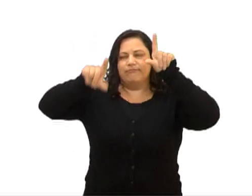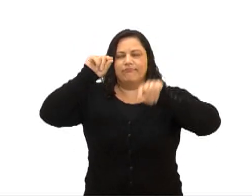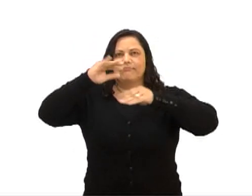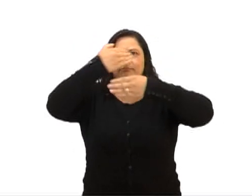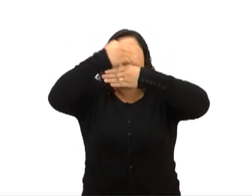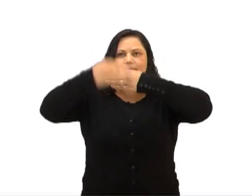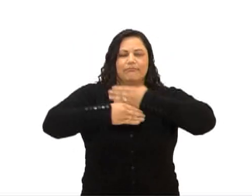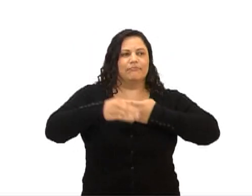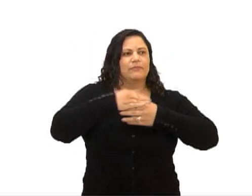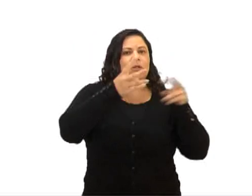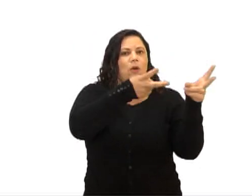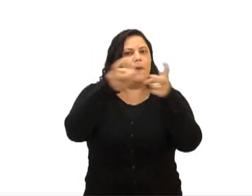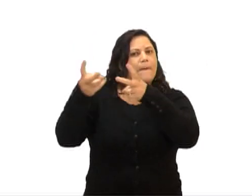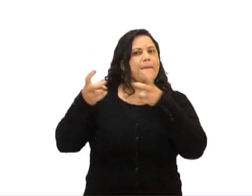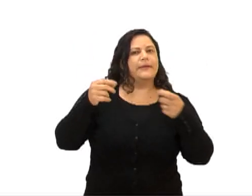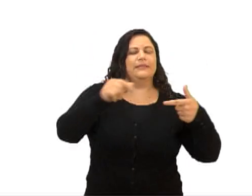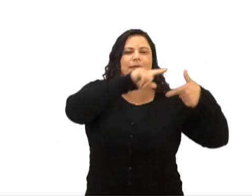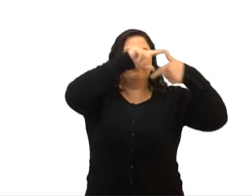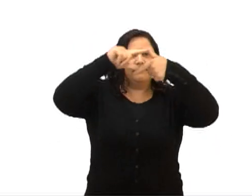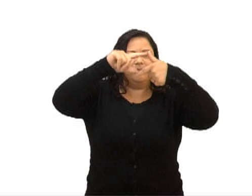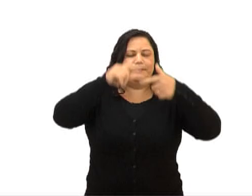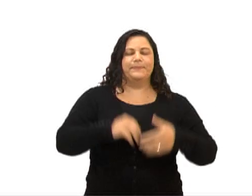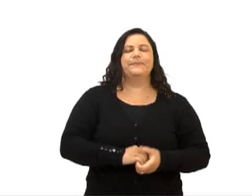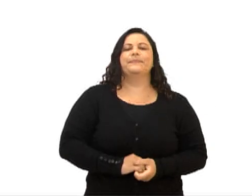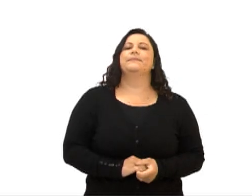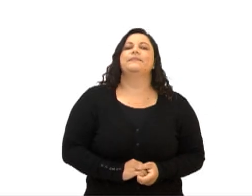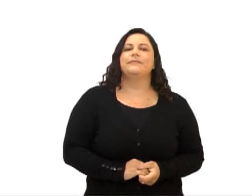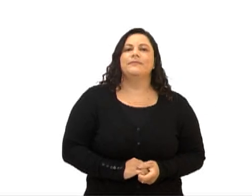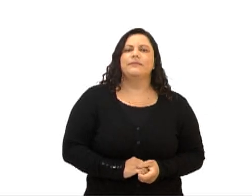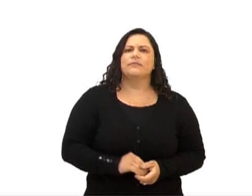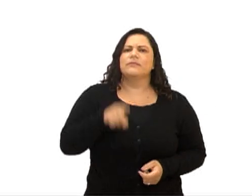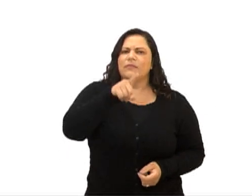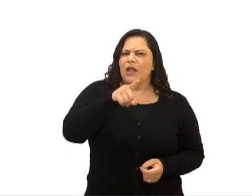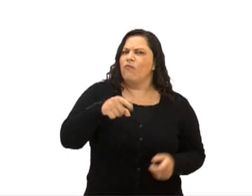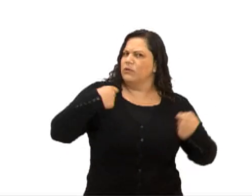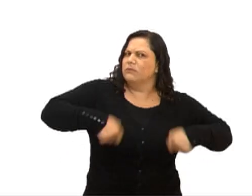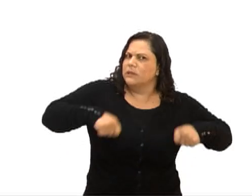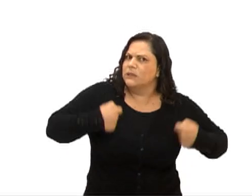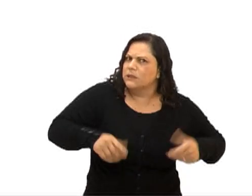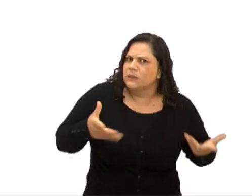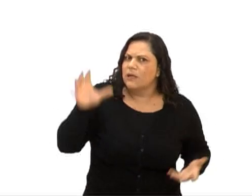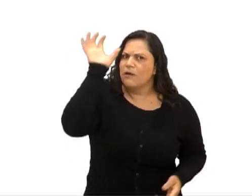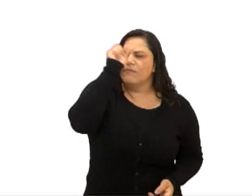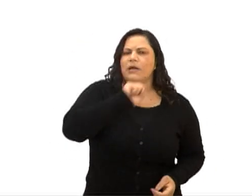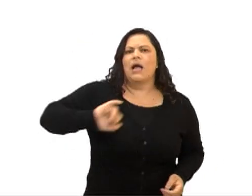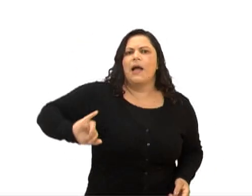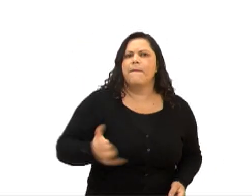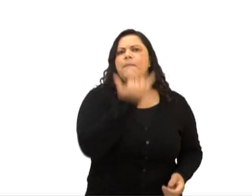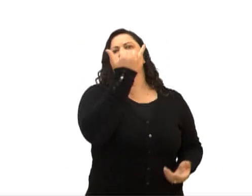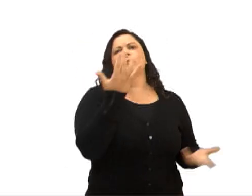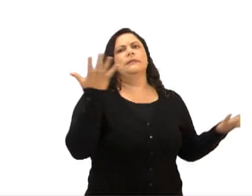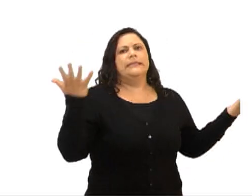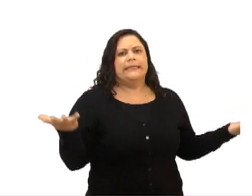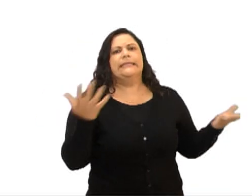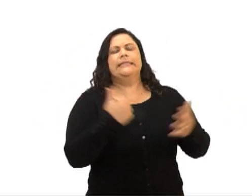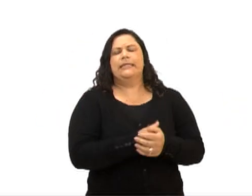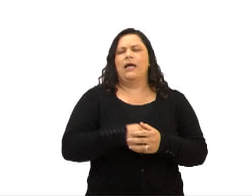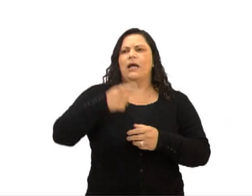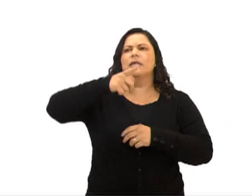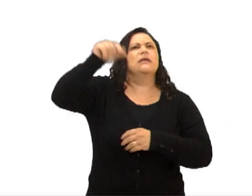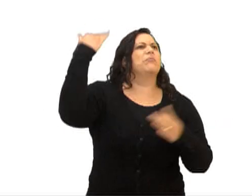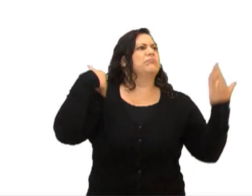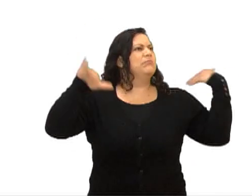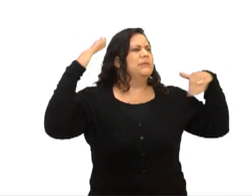Então, observem aqui no primeiro quadrinho. Vamos ler aqui comigo. Você devia aproveitar, Júnior, sair lá fora para brincar